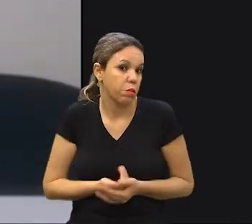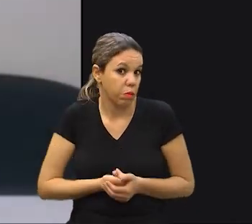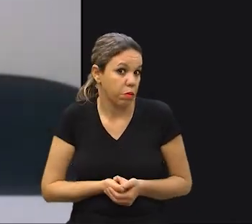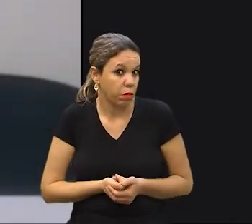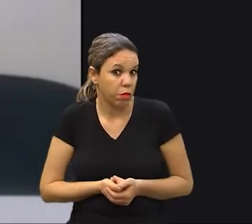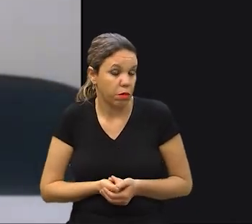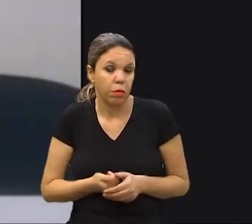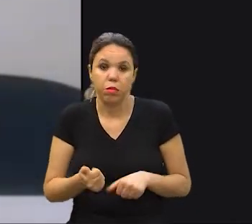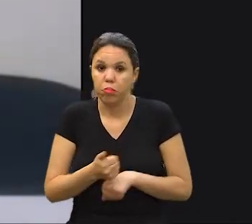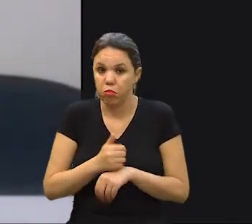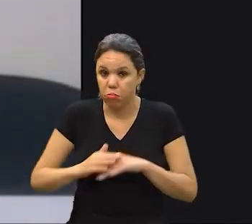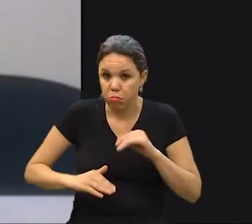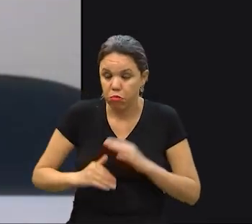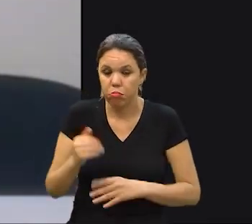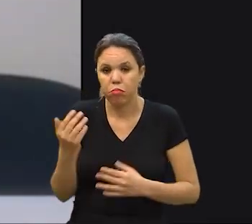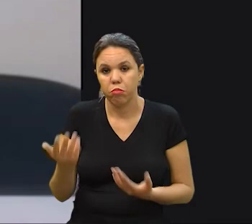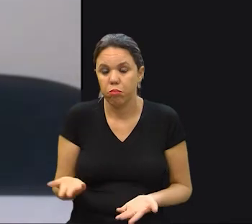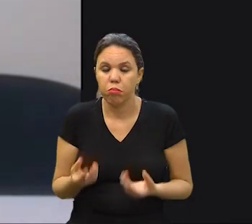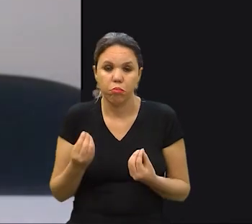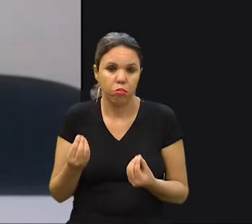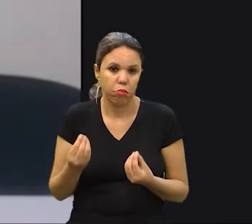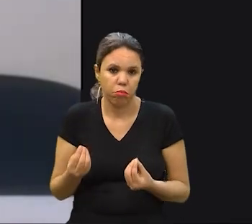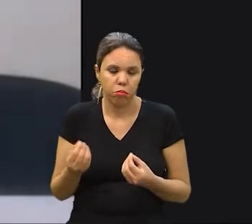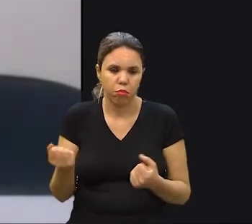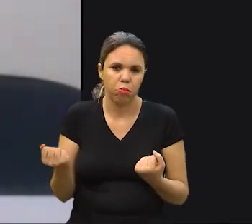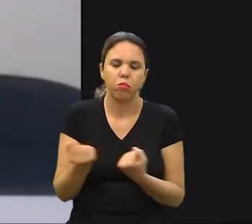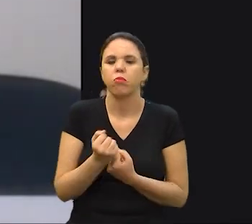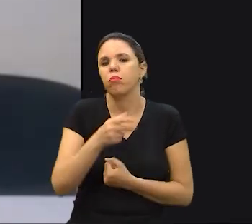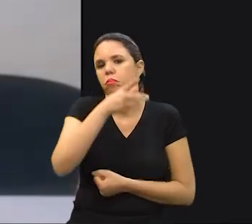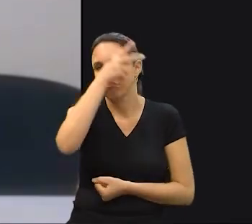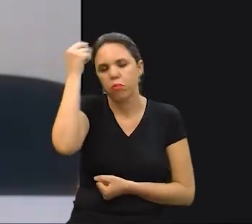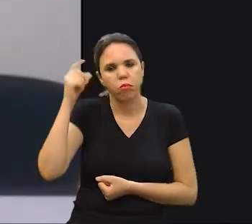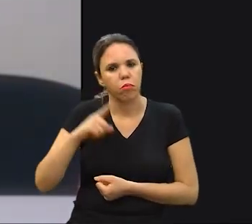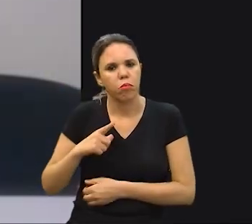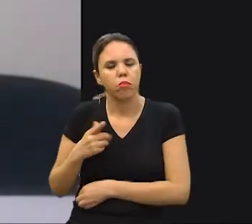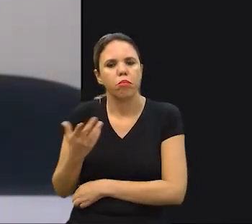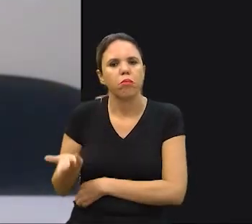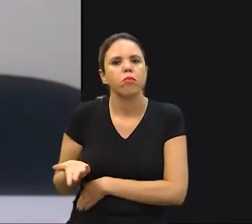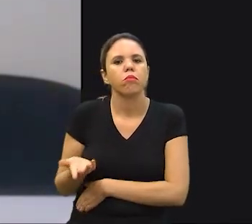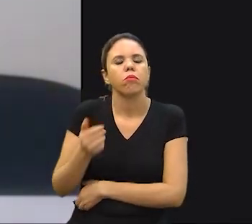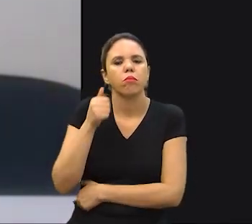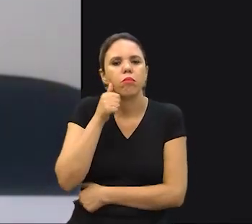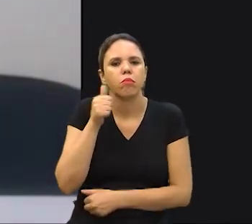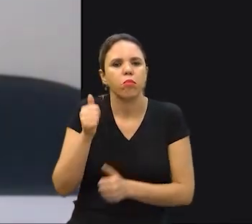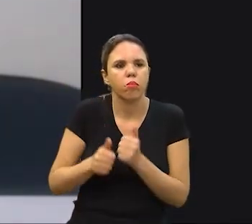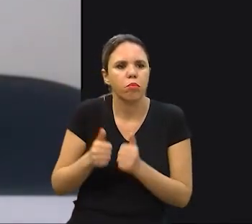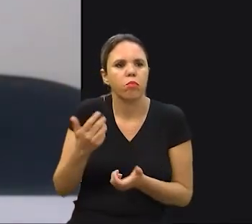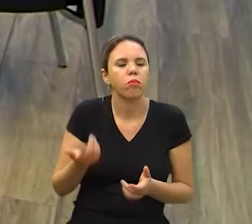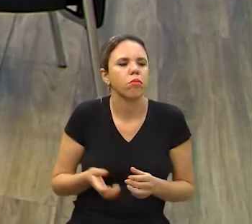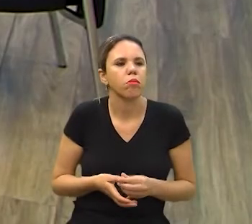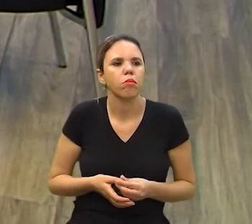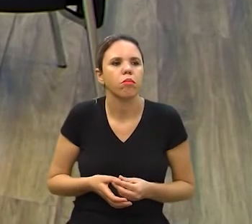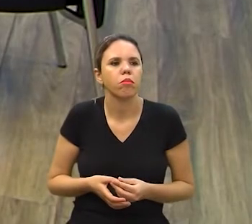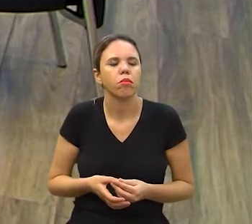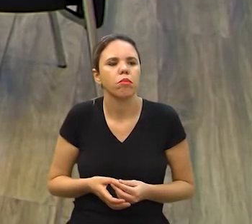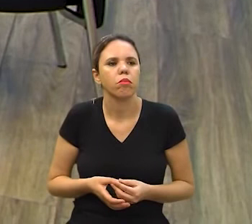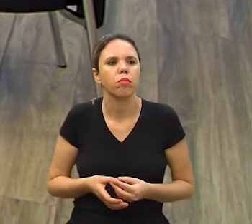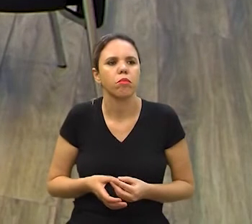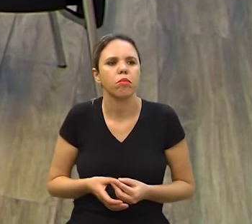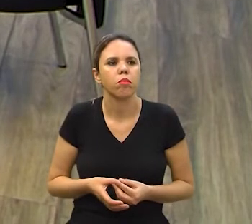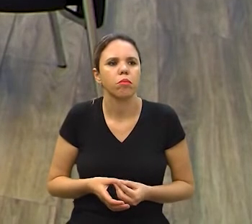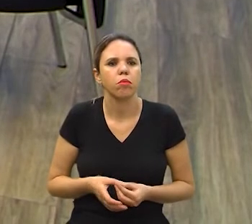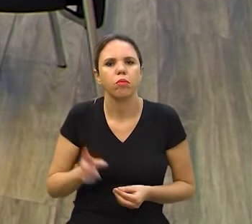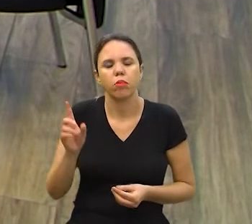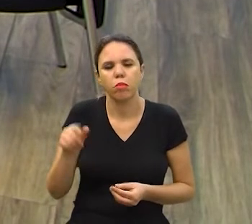Preta, em se profissionalizar? Qual é o apoio que a prefeitura dá às jogadoras de